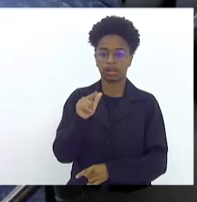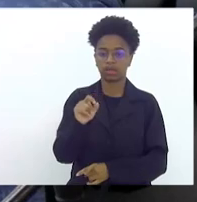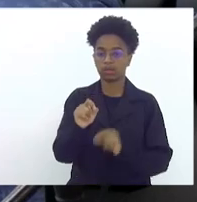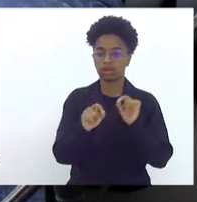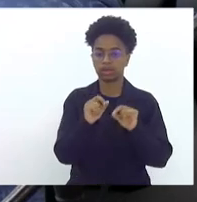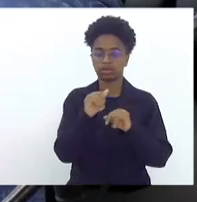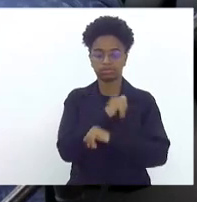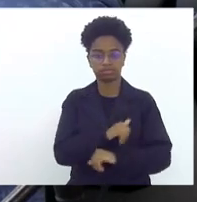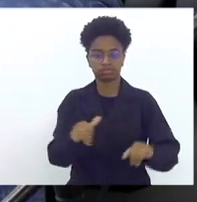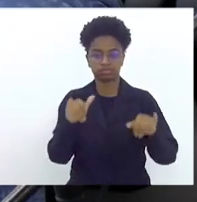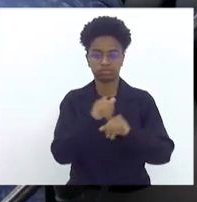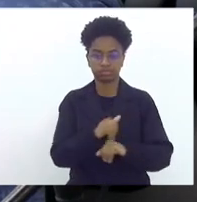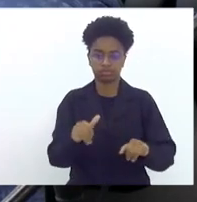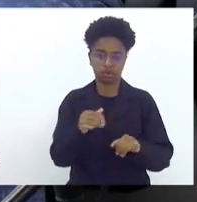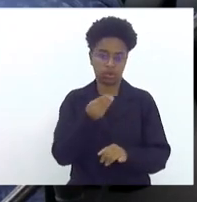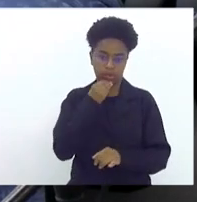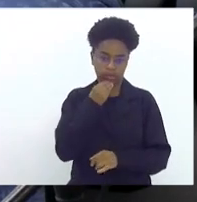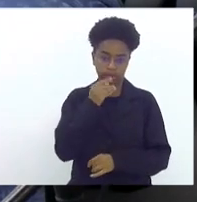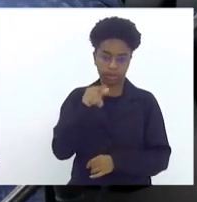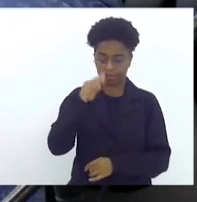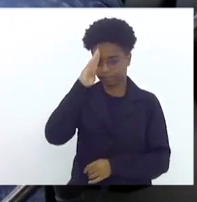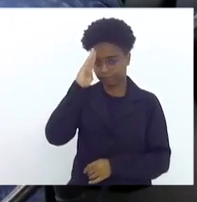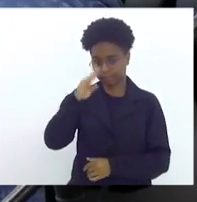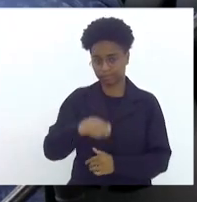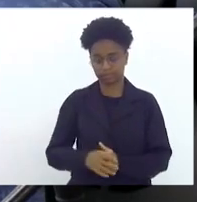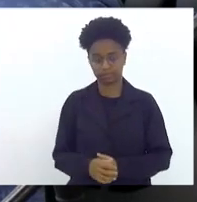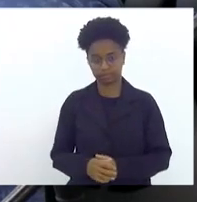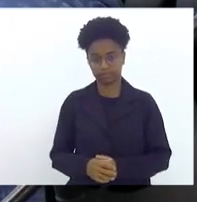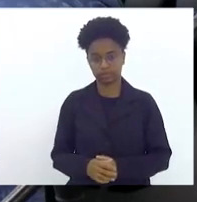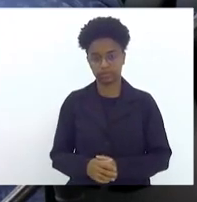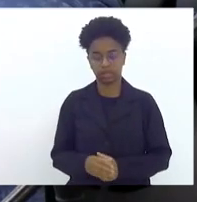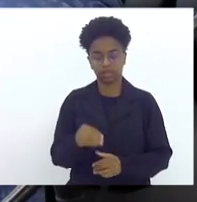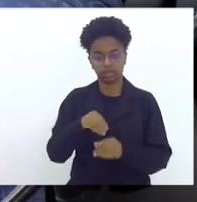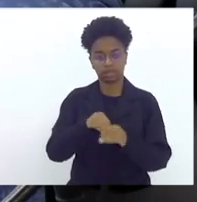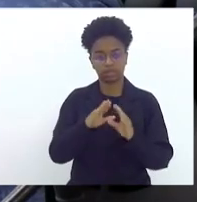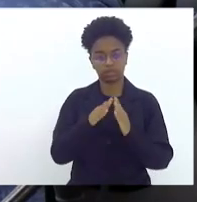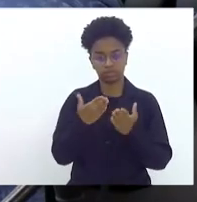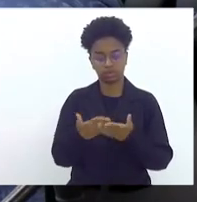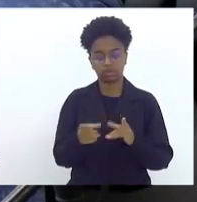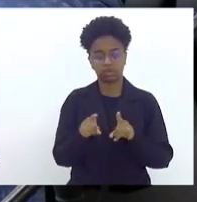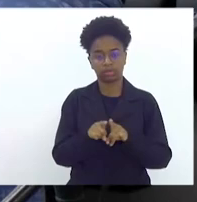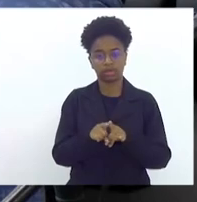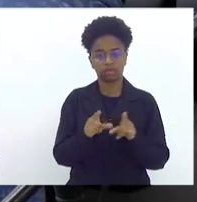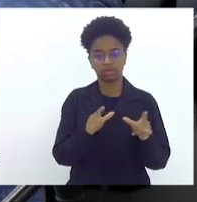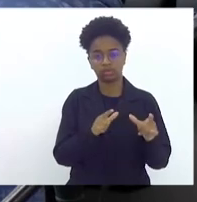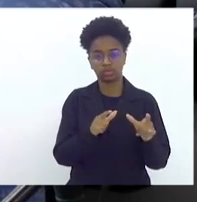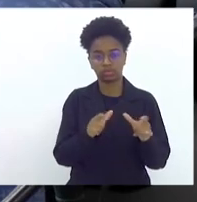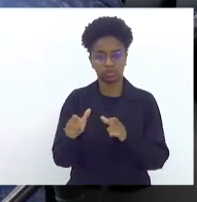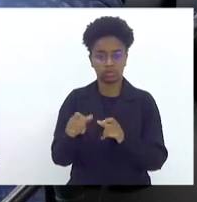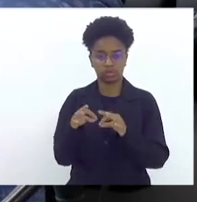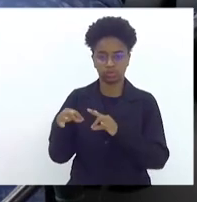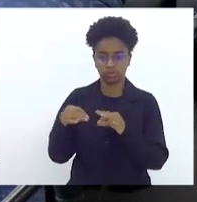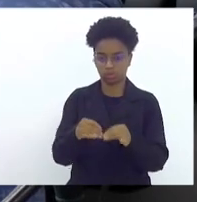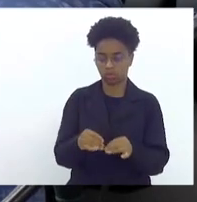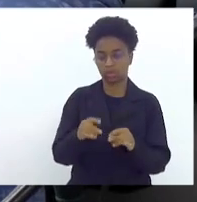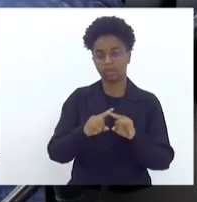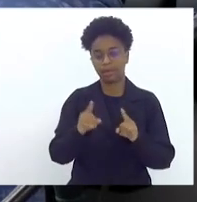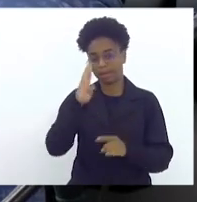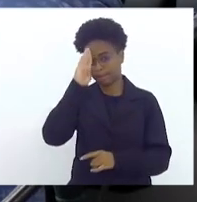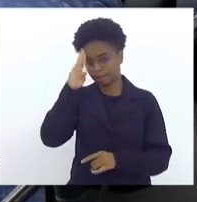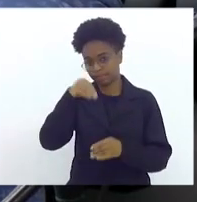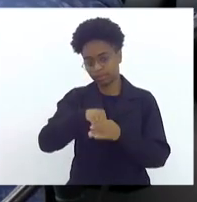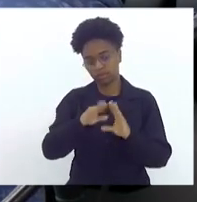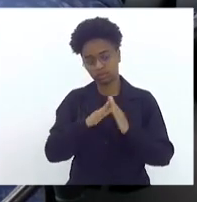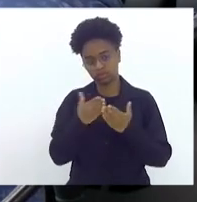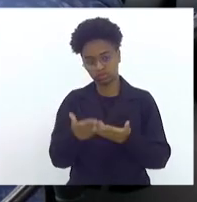campanhas né Óbvio isso é fundamental né campanha na escola em todos os lugares possíveis mas principalmente nas